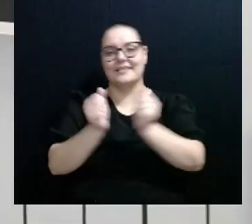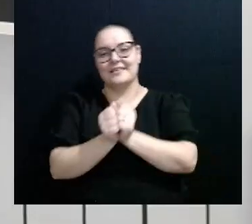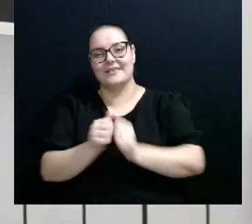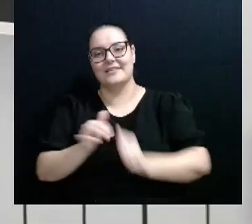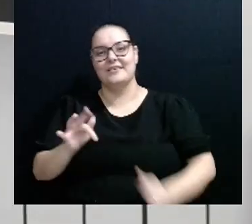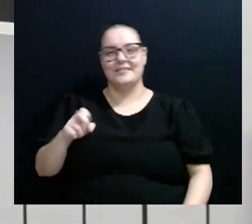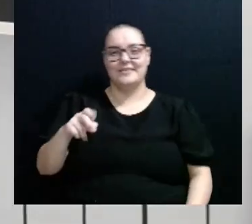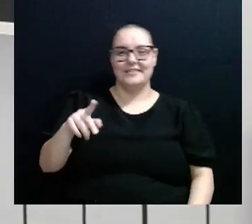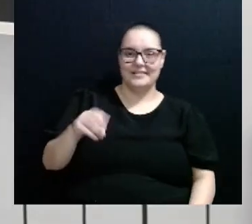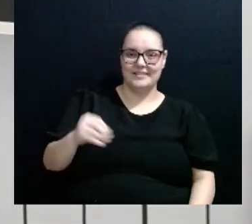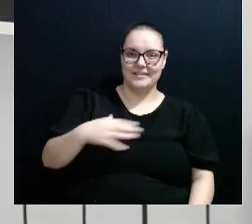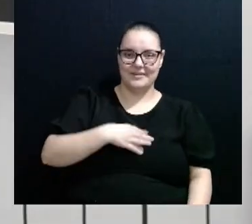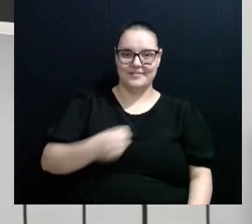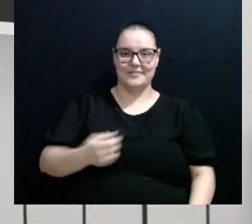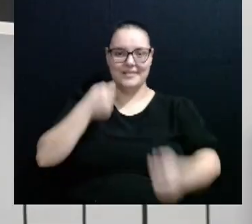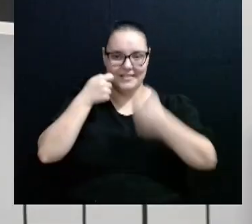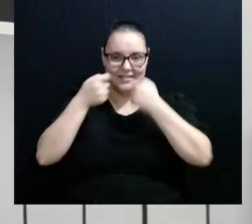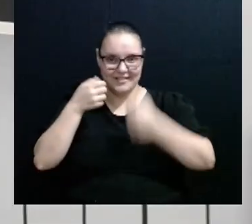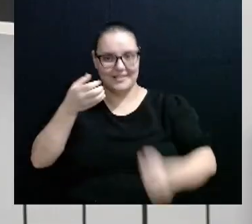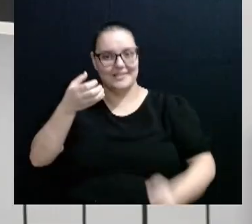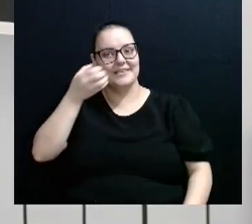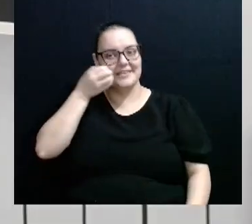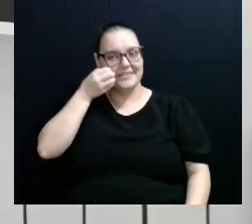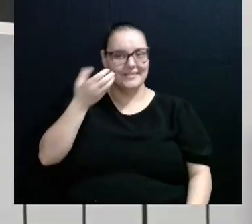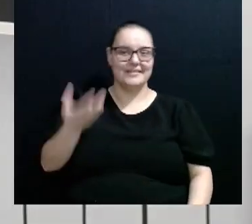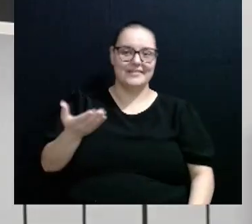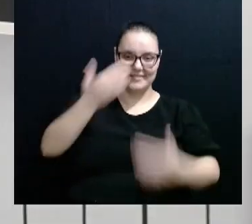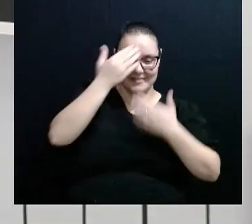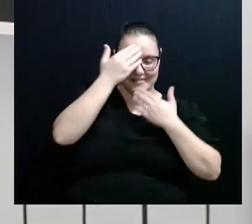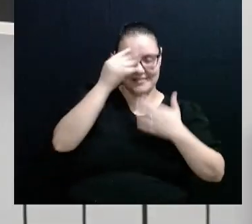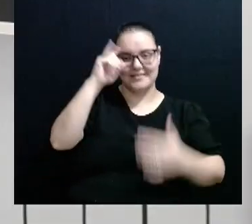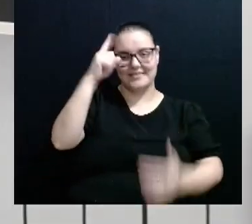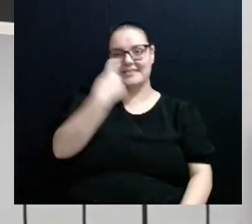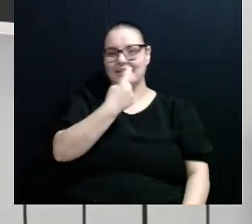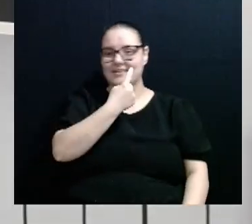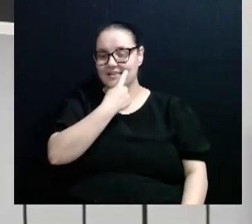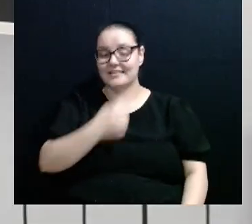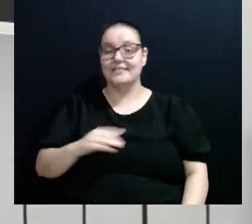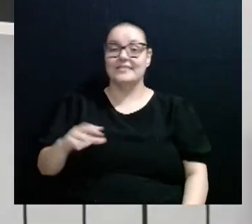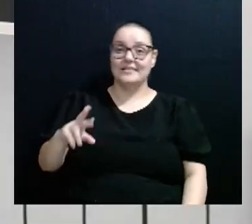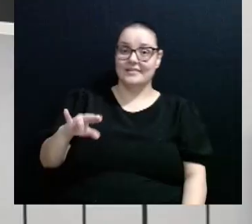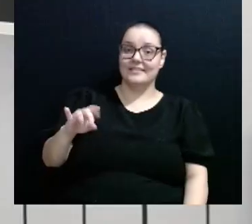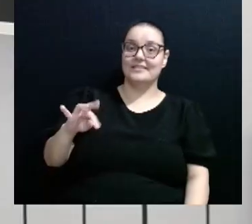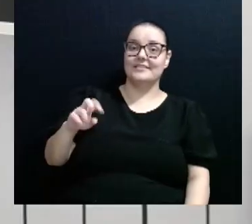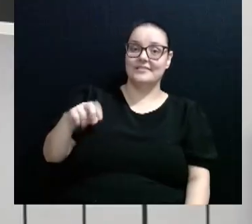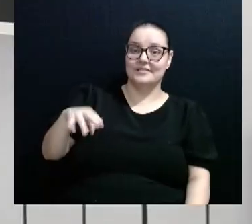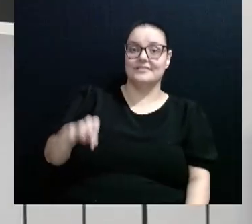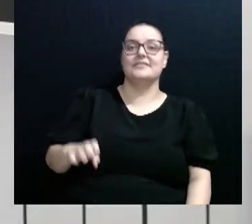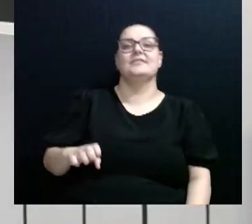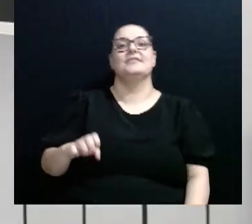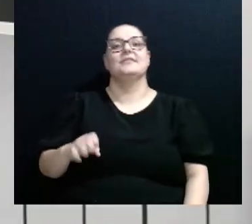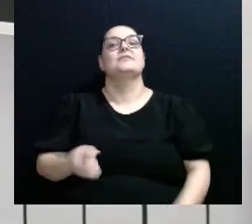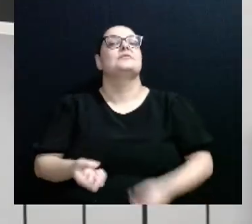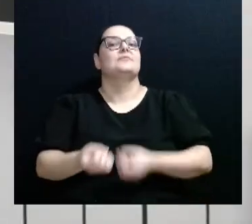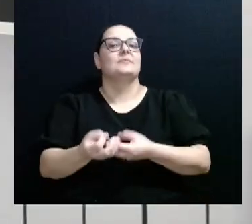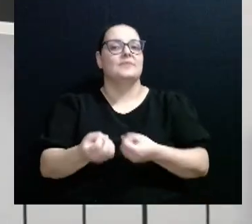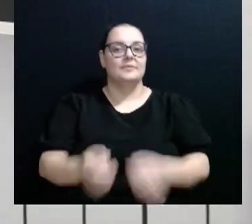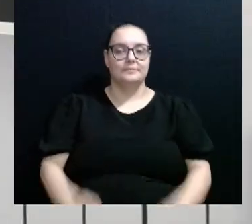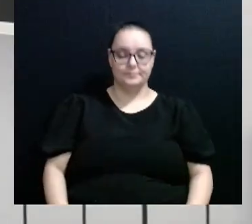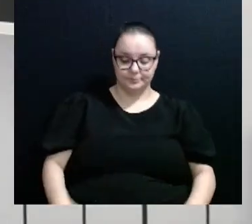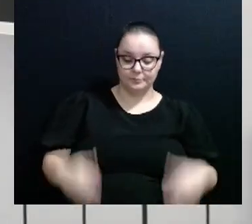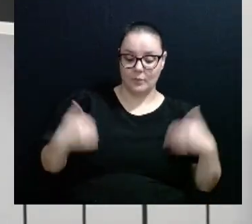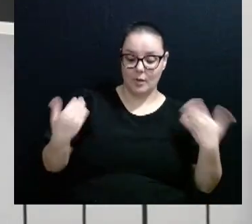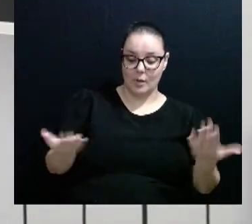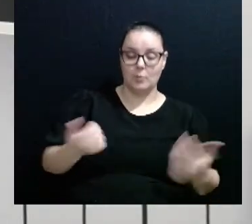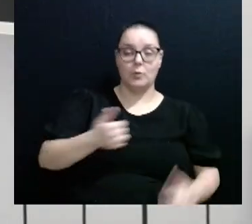nosso repórter André Aranha. Muito obrigado, Mirna Abreu, e a Cristiane Godoy, né, pelas informações. Bom, agora 12:00